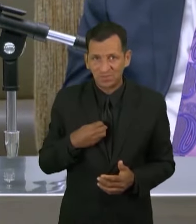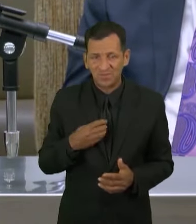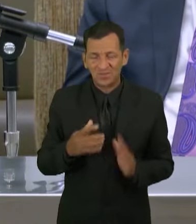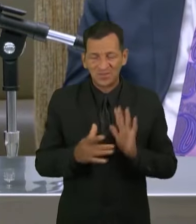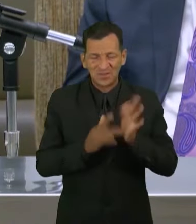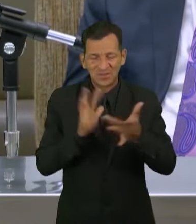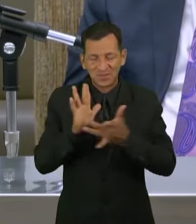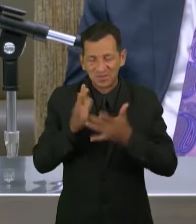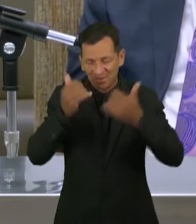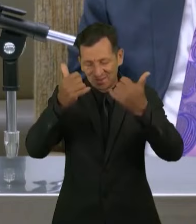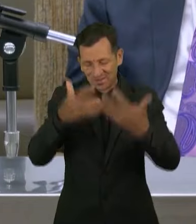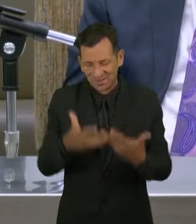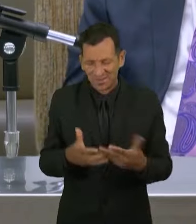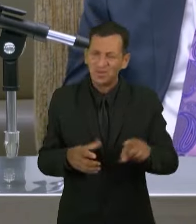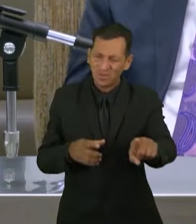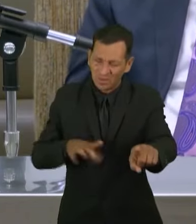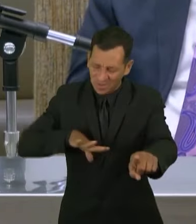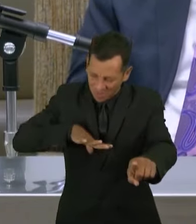sorria,